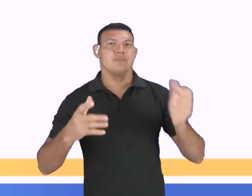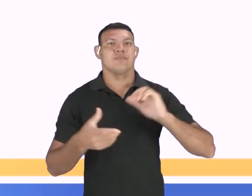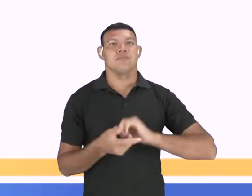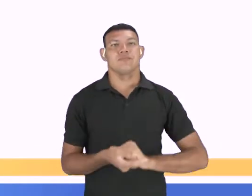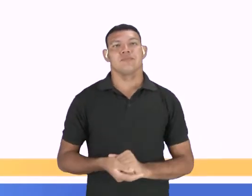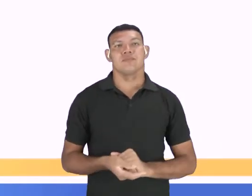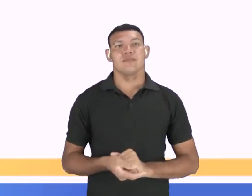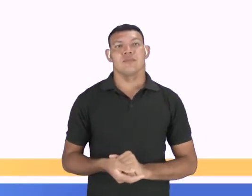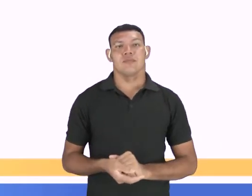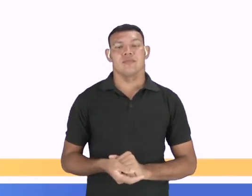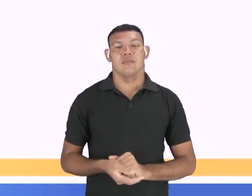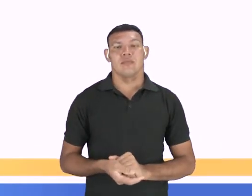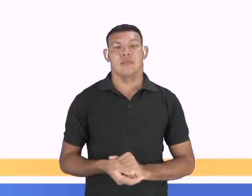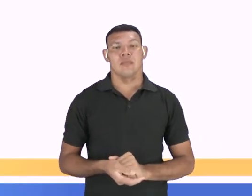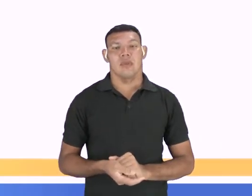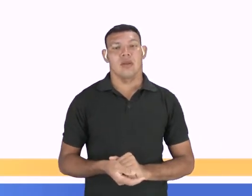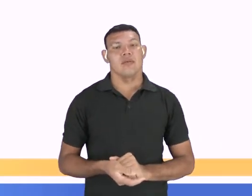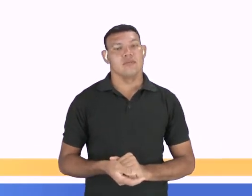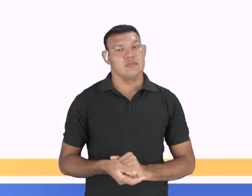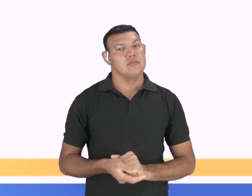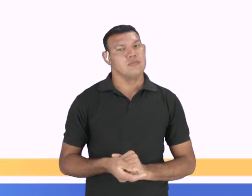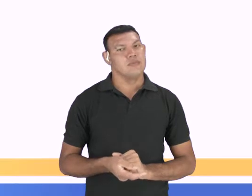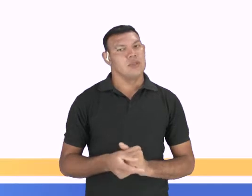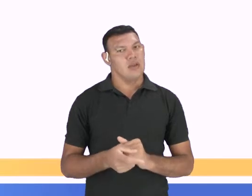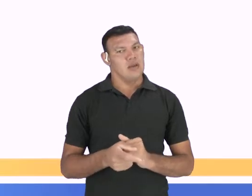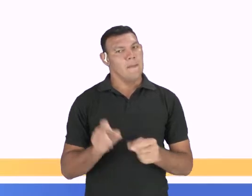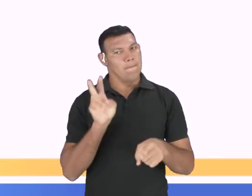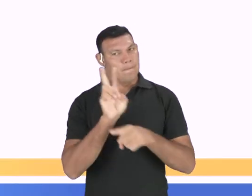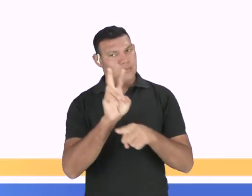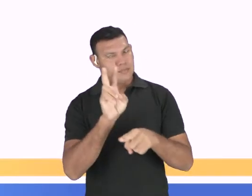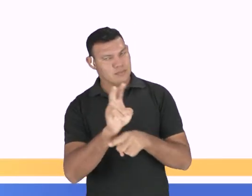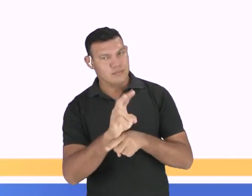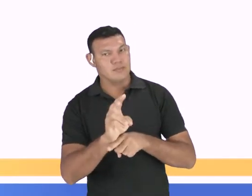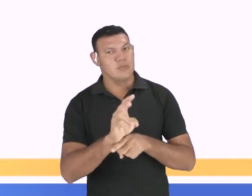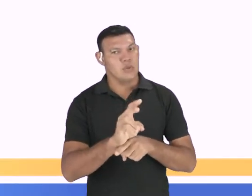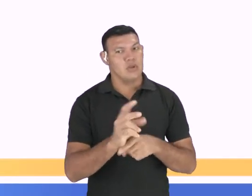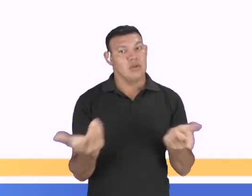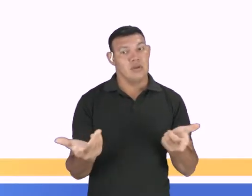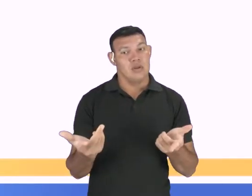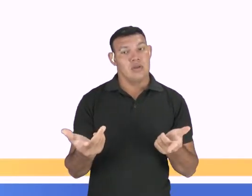dos ideais do liberalismo econômico seria a defesa da propriedade privada, onde